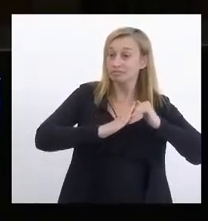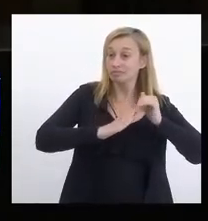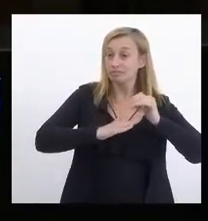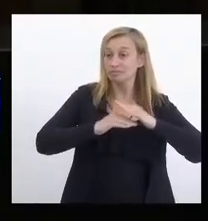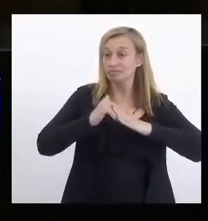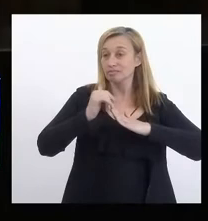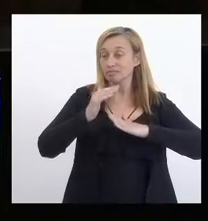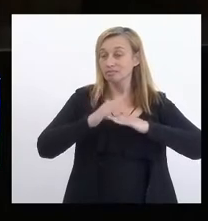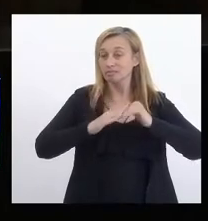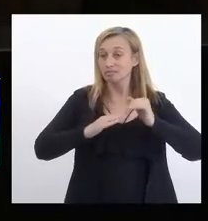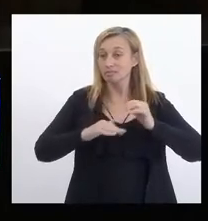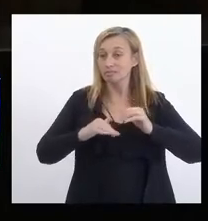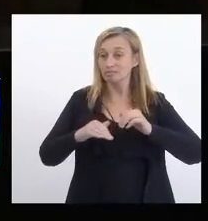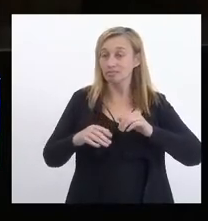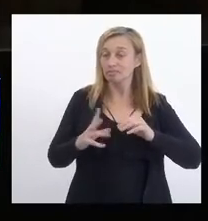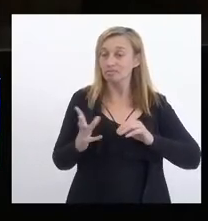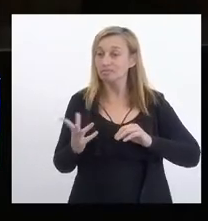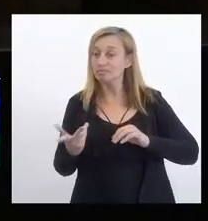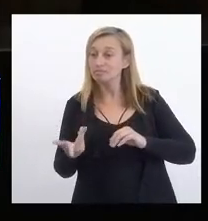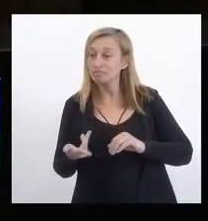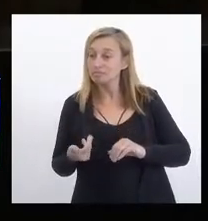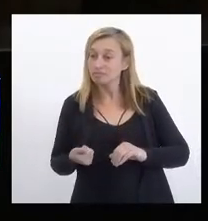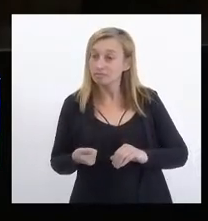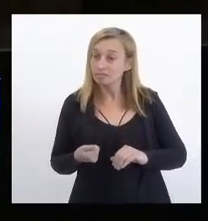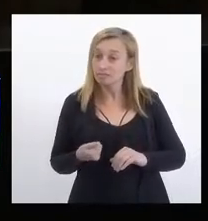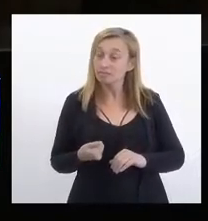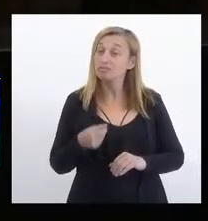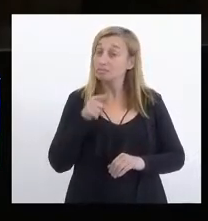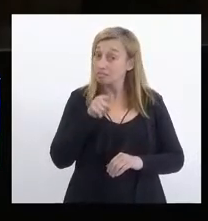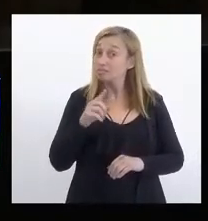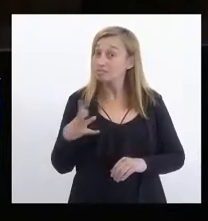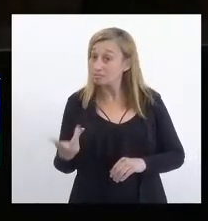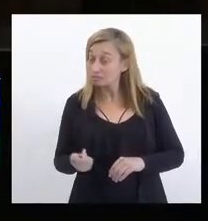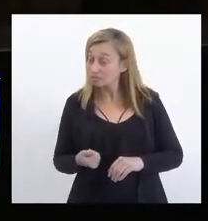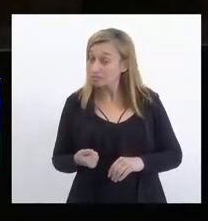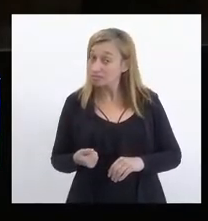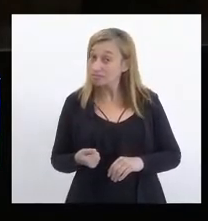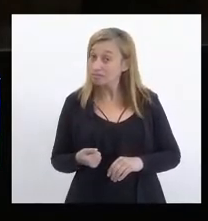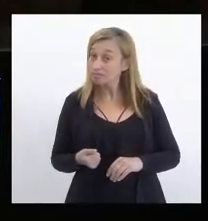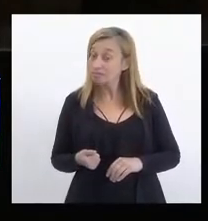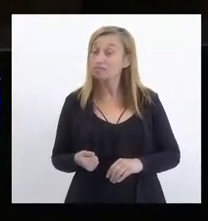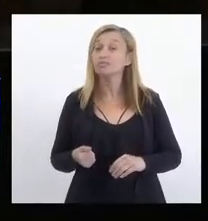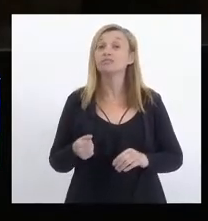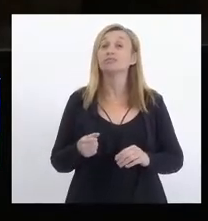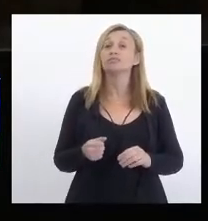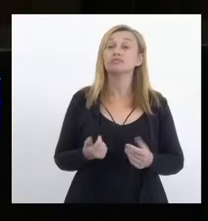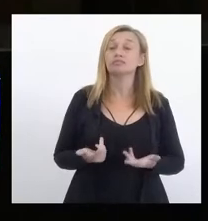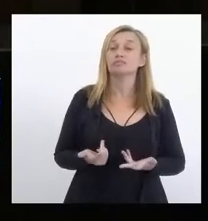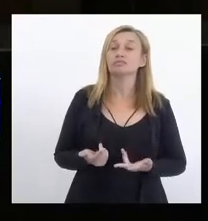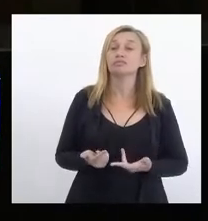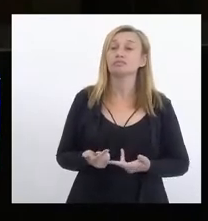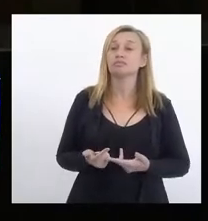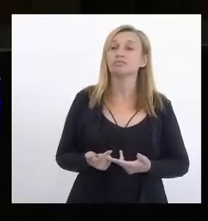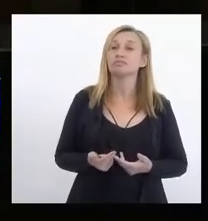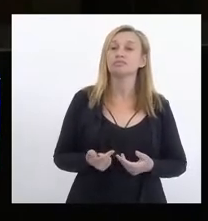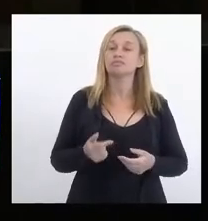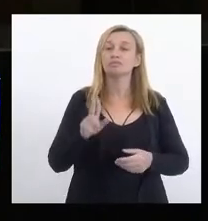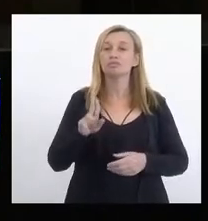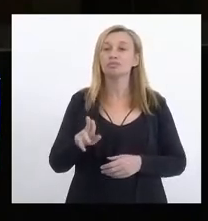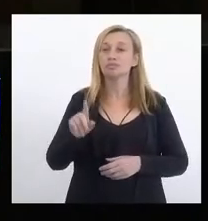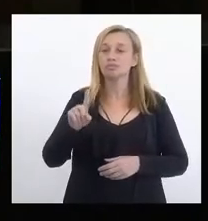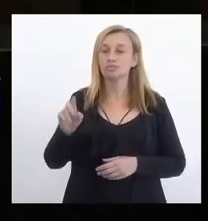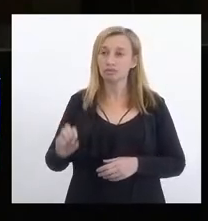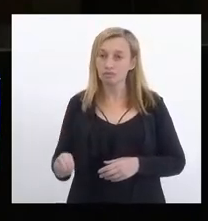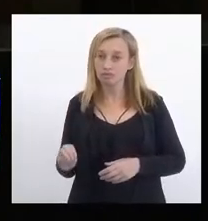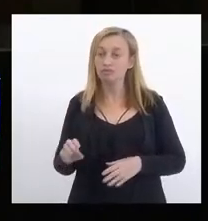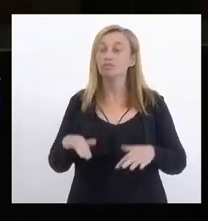profissionais qualificados, e essa qualificação obtida através da UESA,